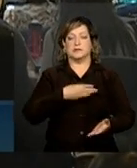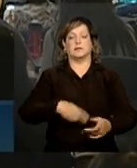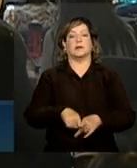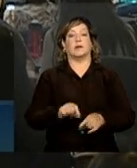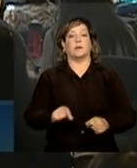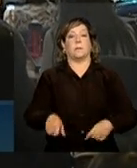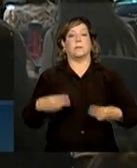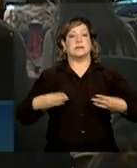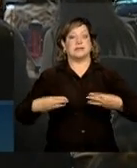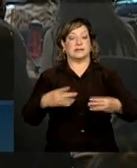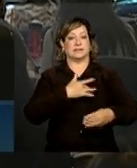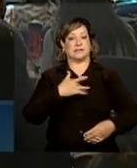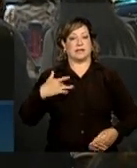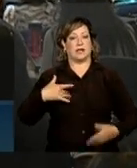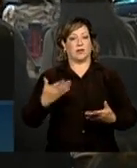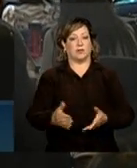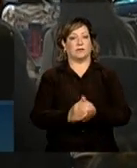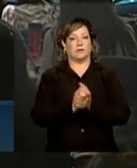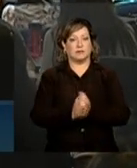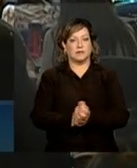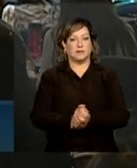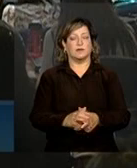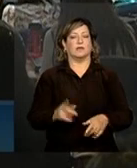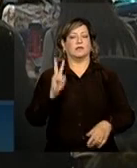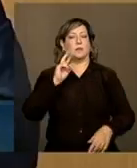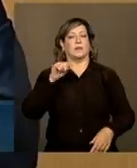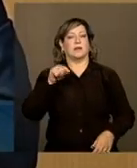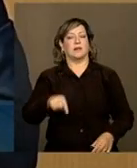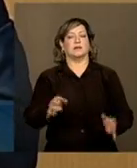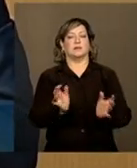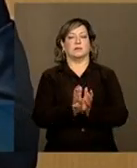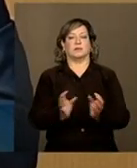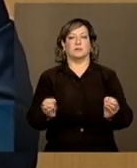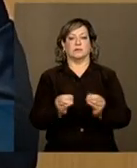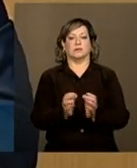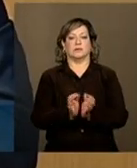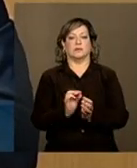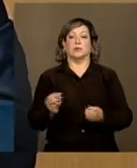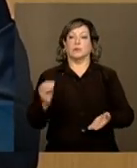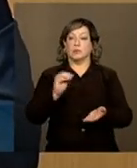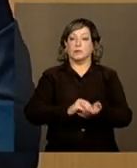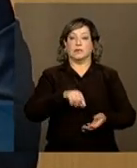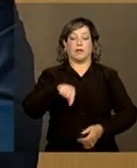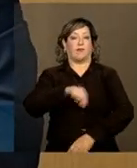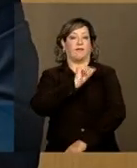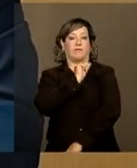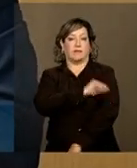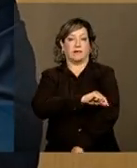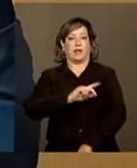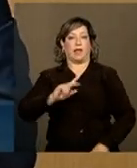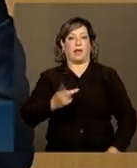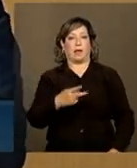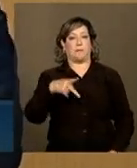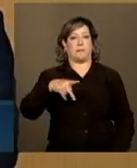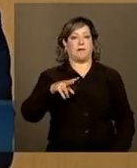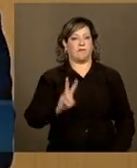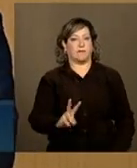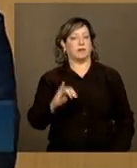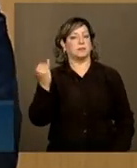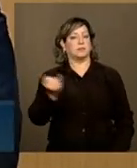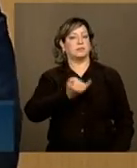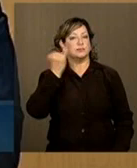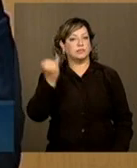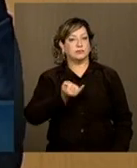saúde por essa importante ação de saúde pública que é a incorporação da vacina do HPV no calendário de